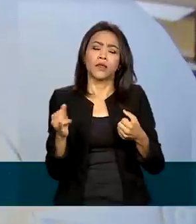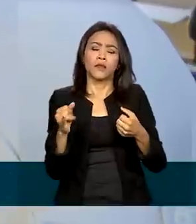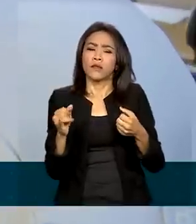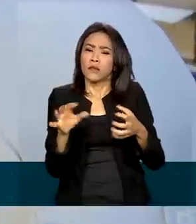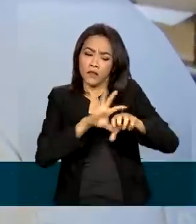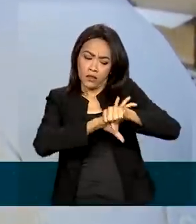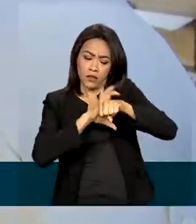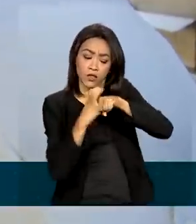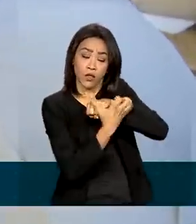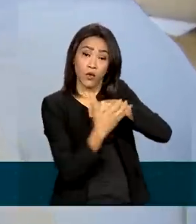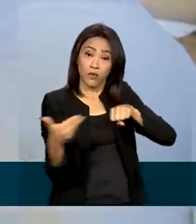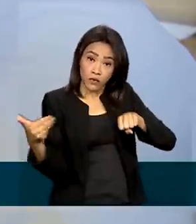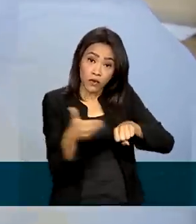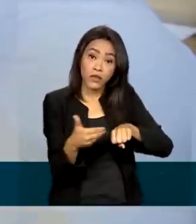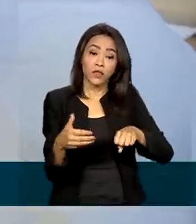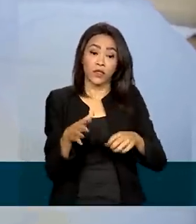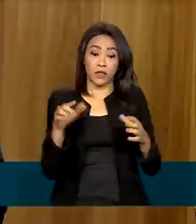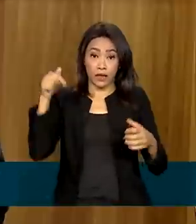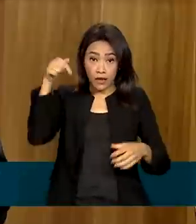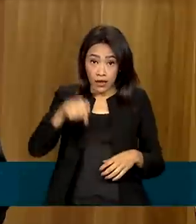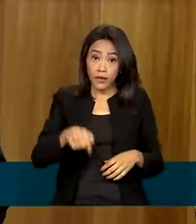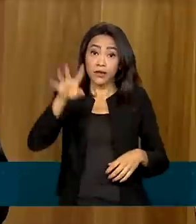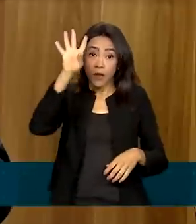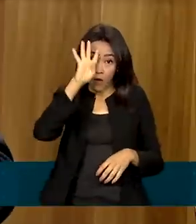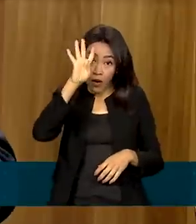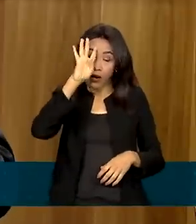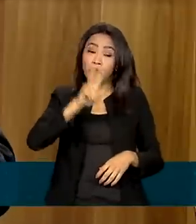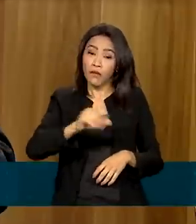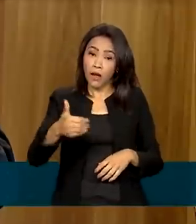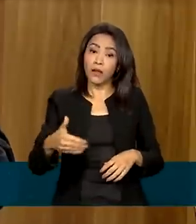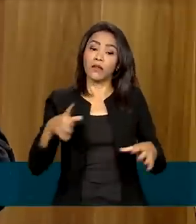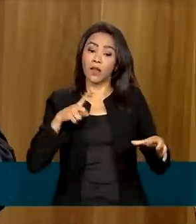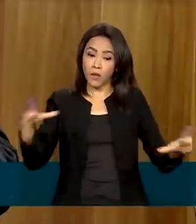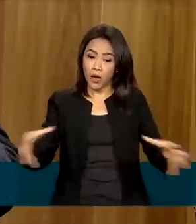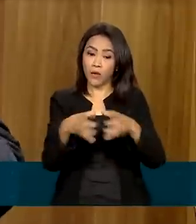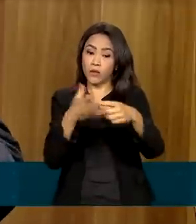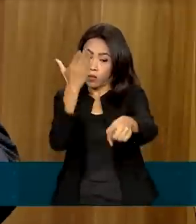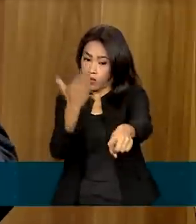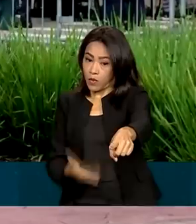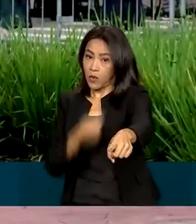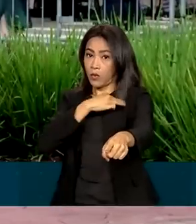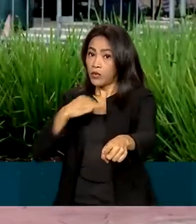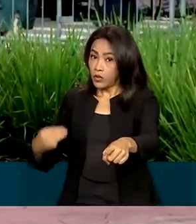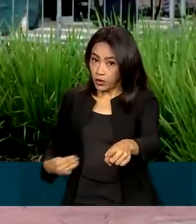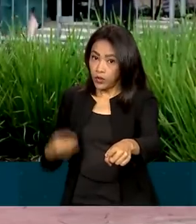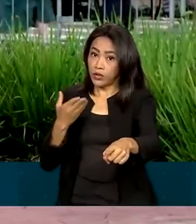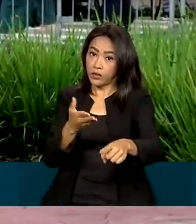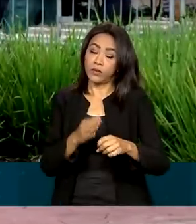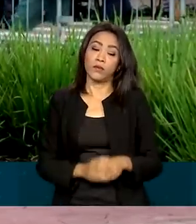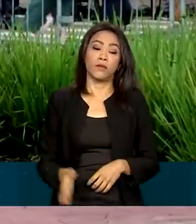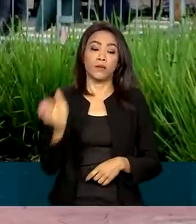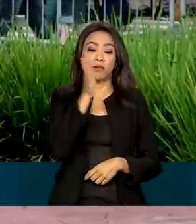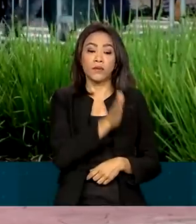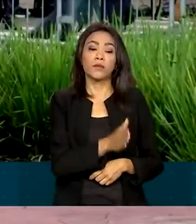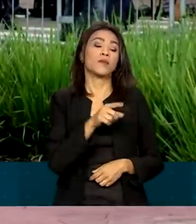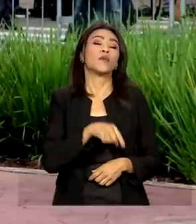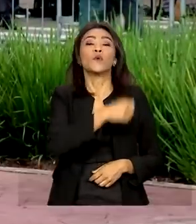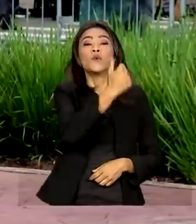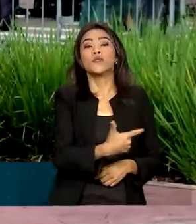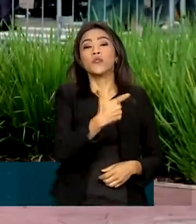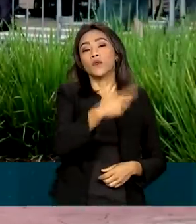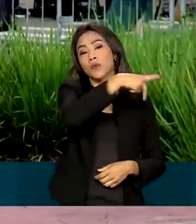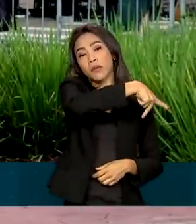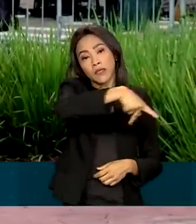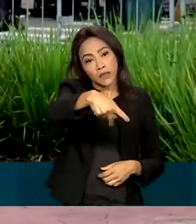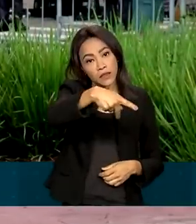Nesta quarta-feira, a equipe de transição vai se reunir com o ministro Marcelo Queiroga. O vice-presidente eleito, Geraldo Alckmin,